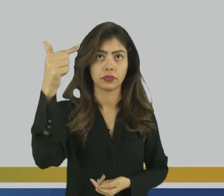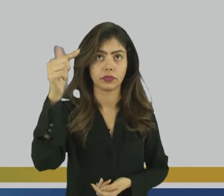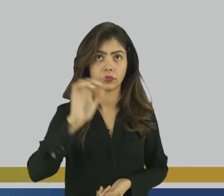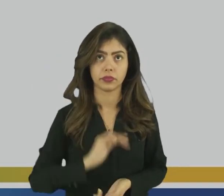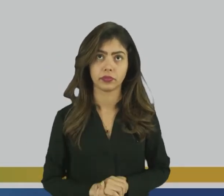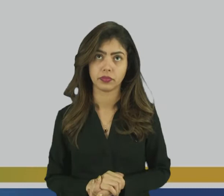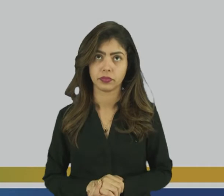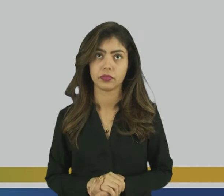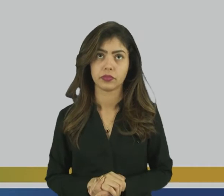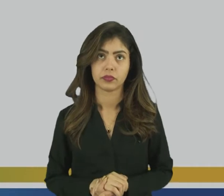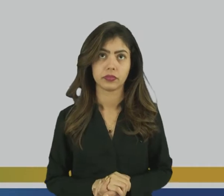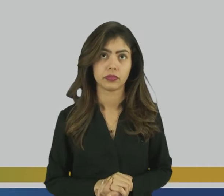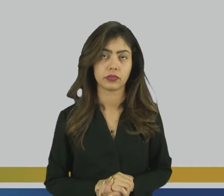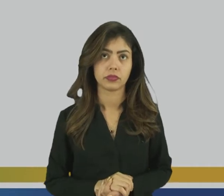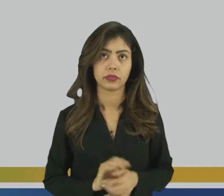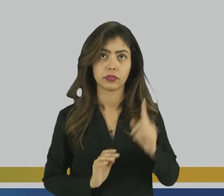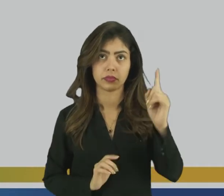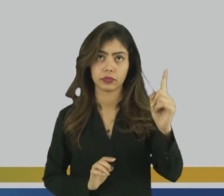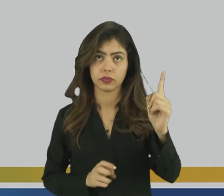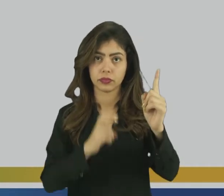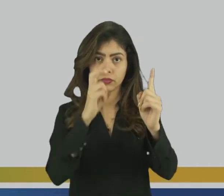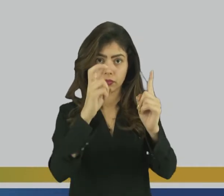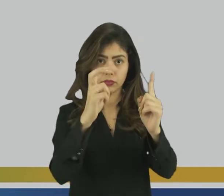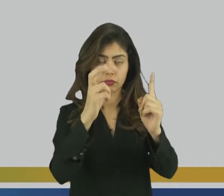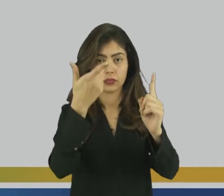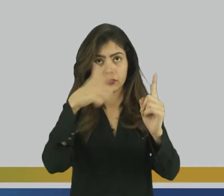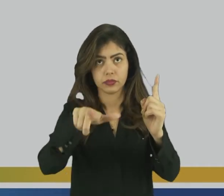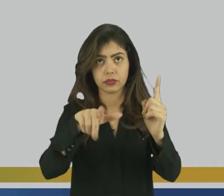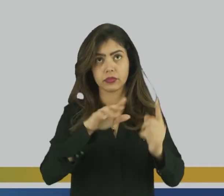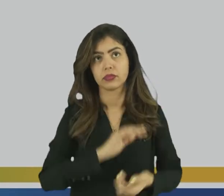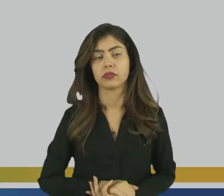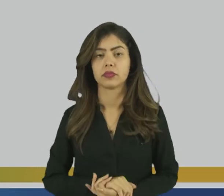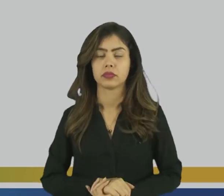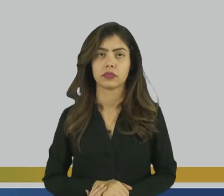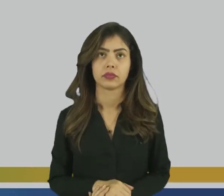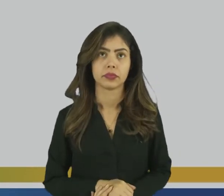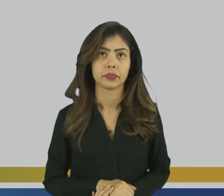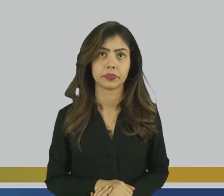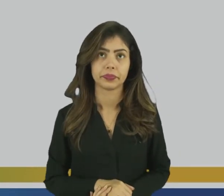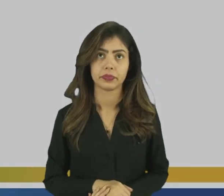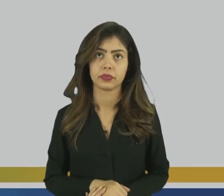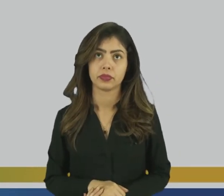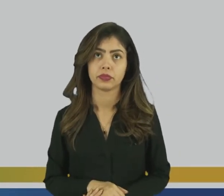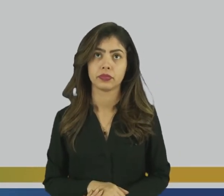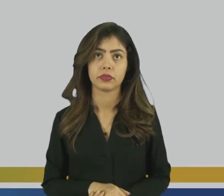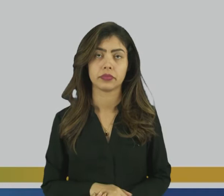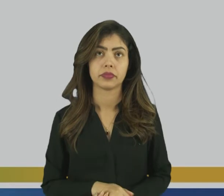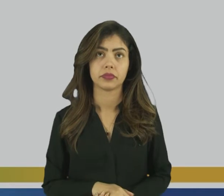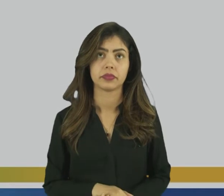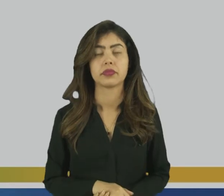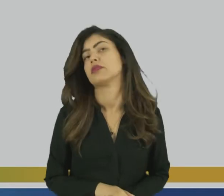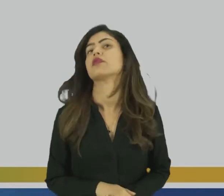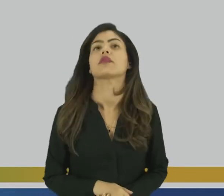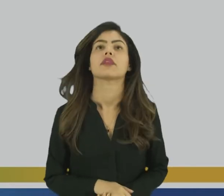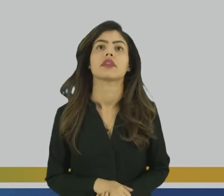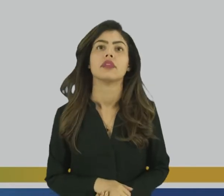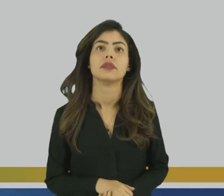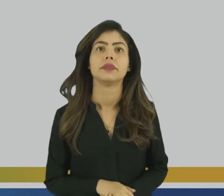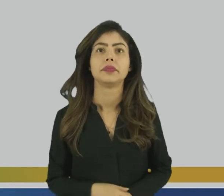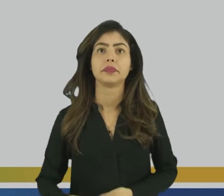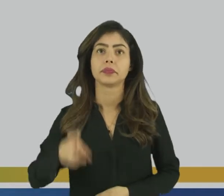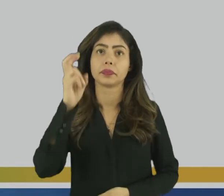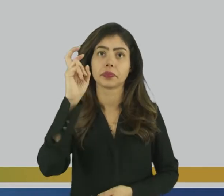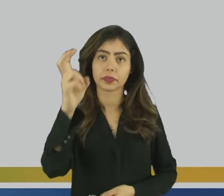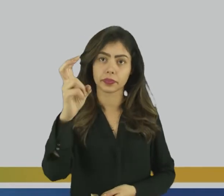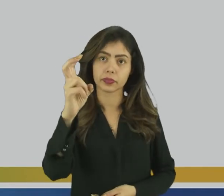2. 2 dividido para 2 dá 1. 5 não dá, repete. 5 é um número primo, só dá para dividir por 1 e por ele